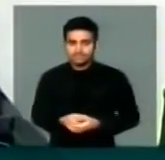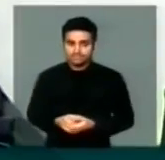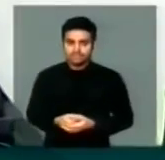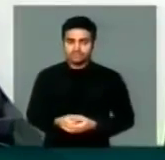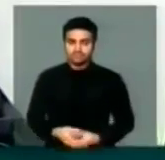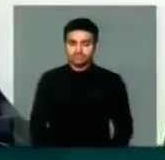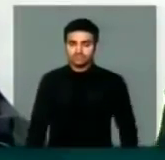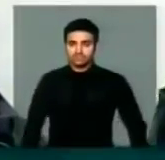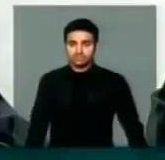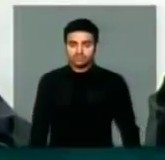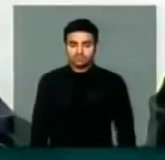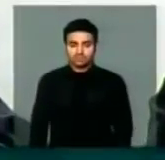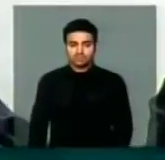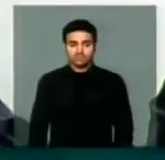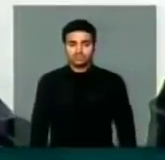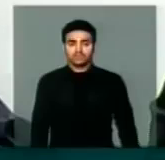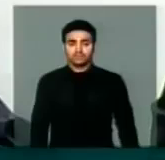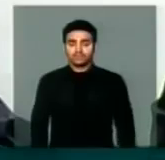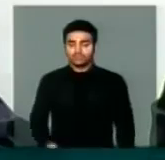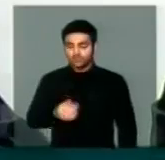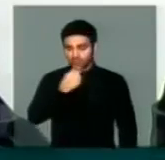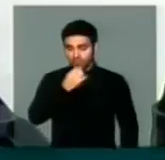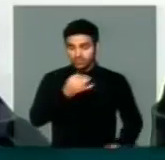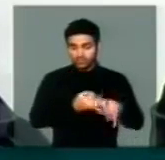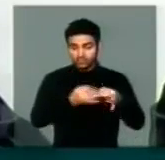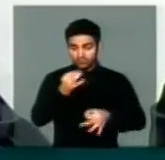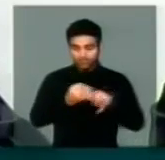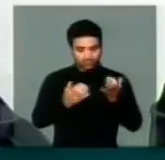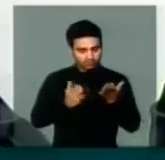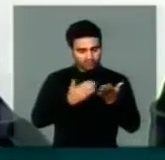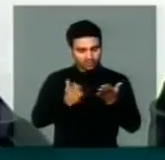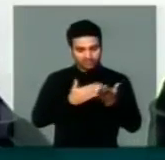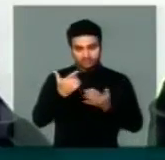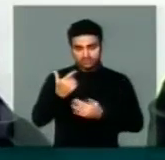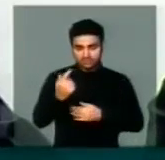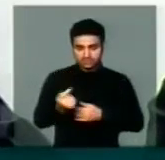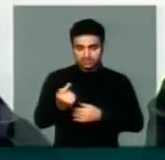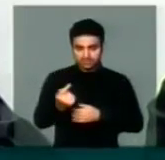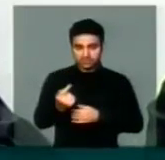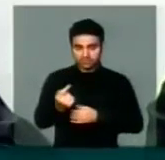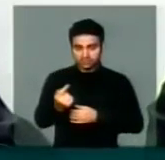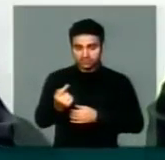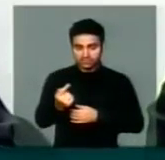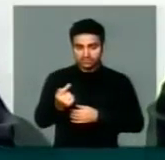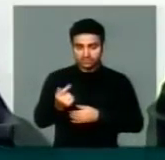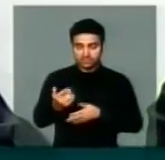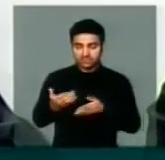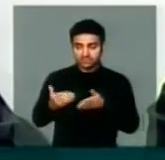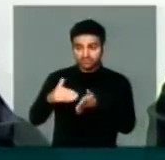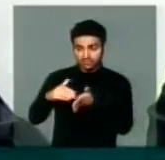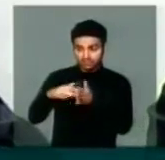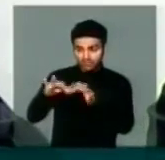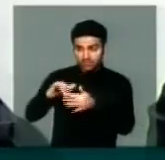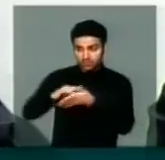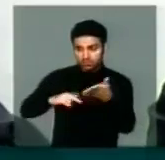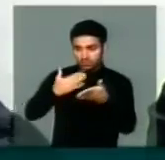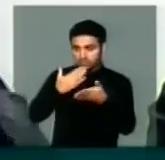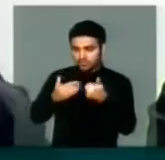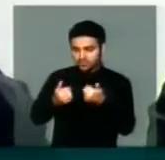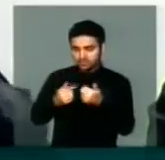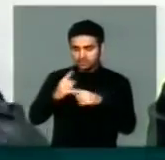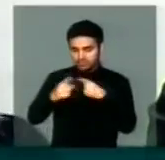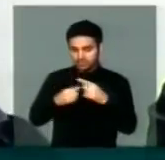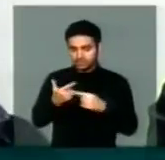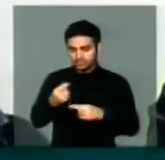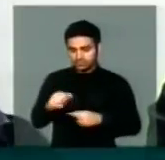vem uma pérola do procurador, na página 27, iniciada ao fim da minha petição de inquérito, continuando na página 28.